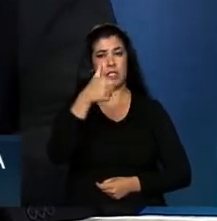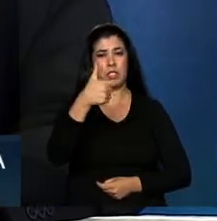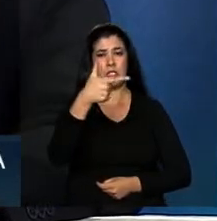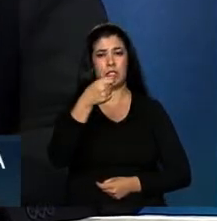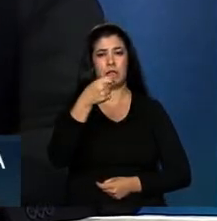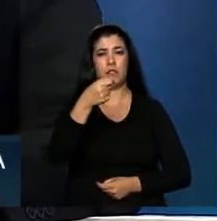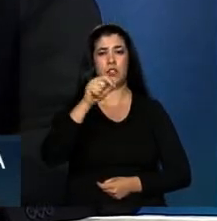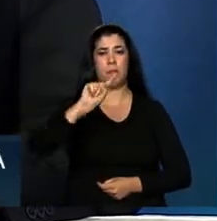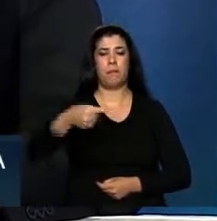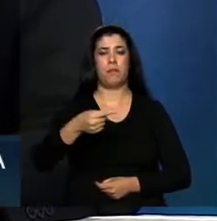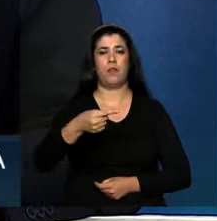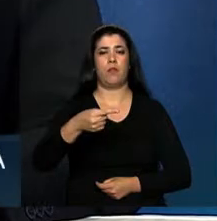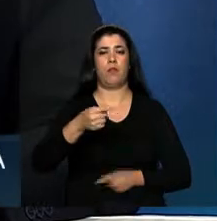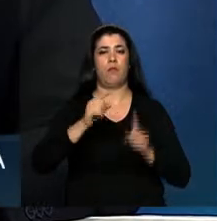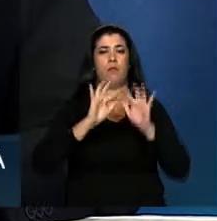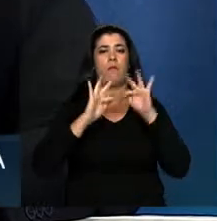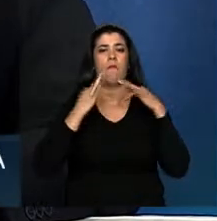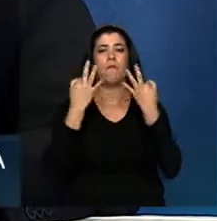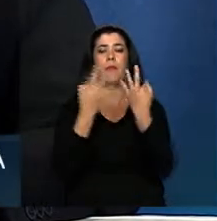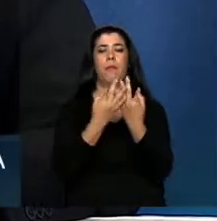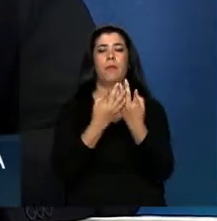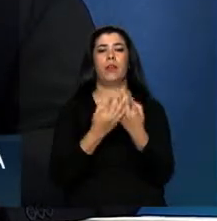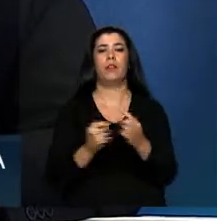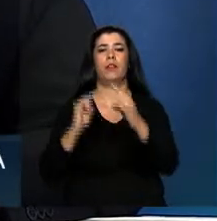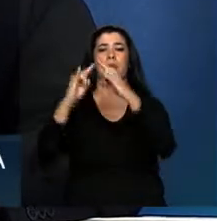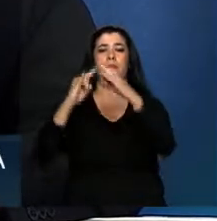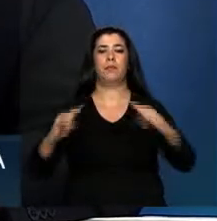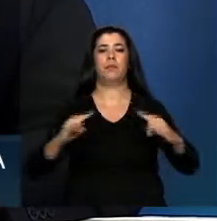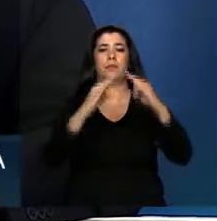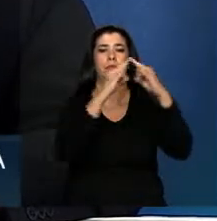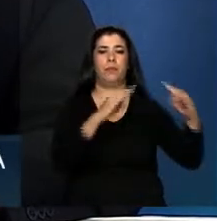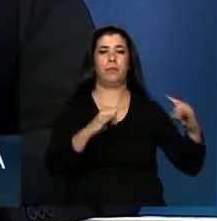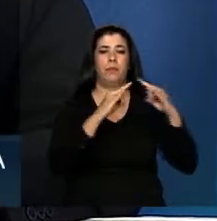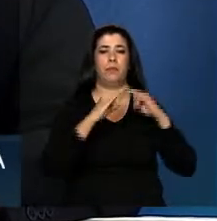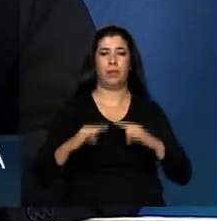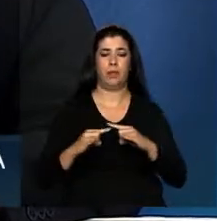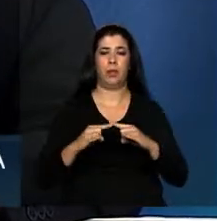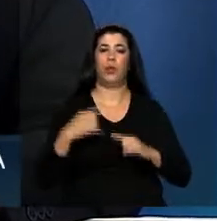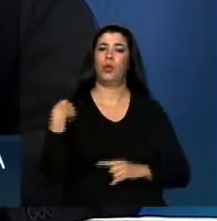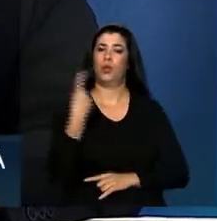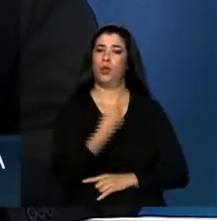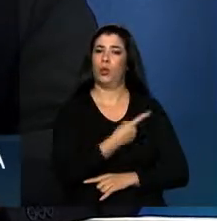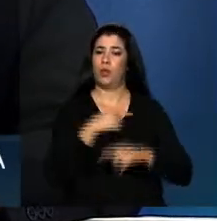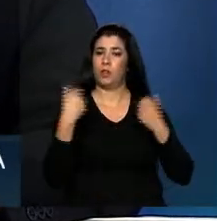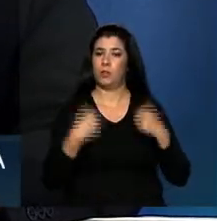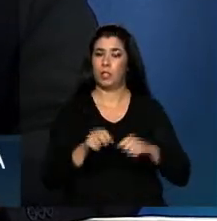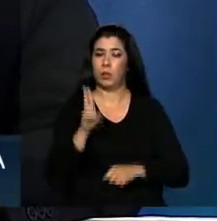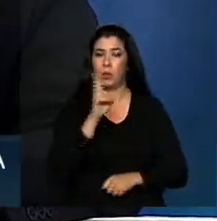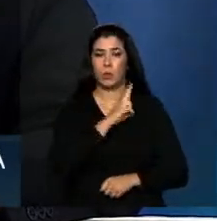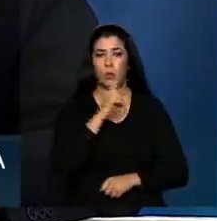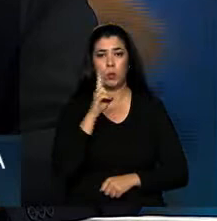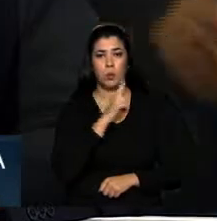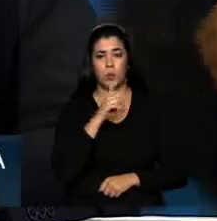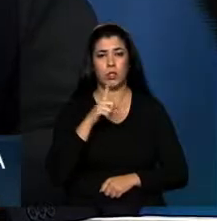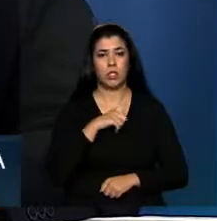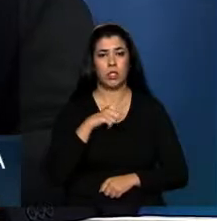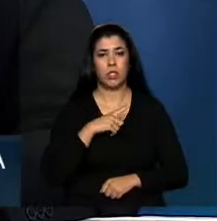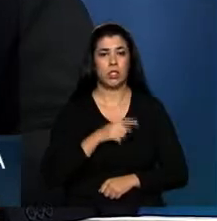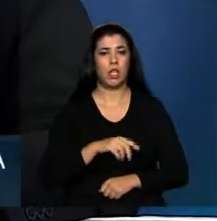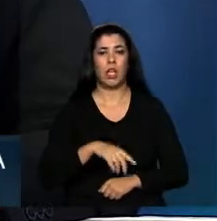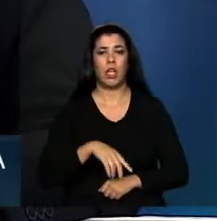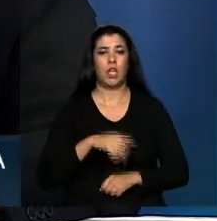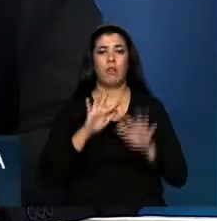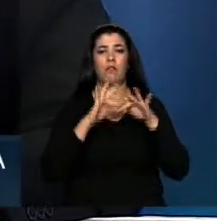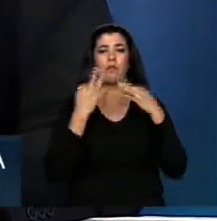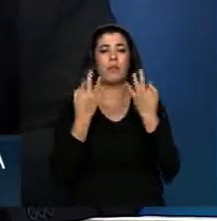famílias acampadas no Brasil. E que essas famílias, nós precisamos assentar elas. Algumas estão há 5, há